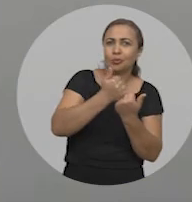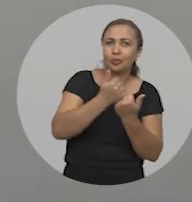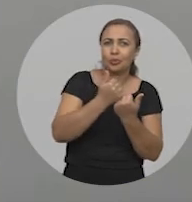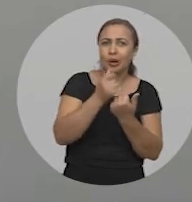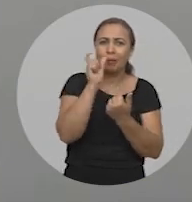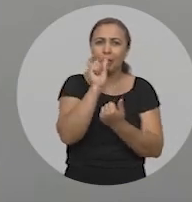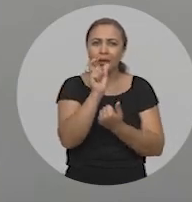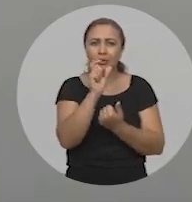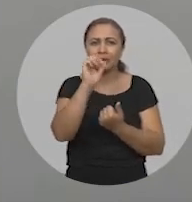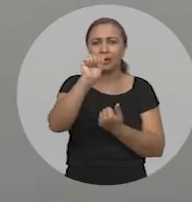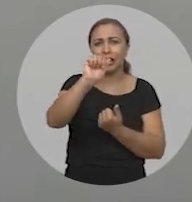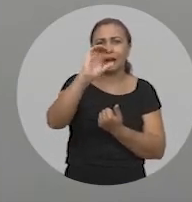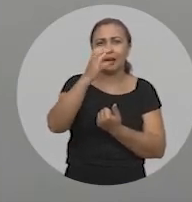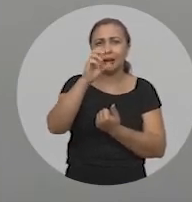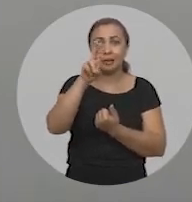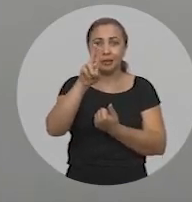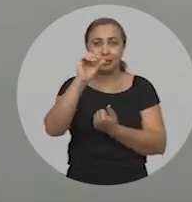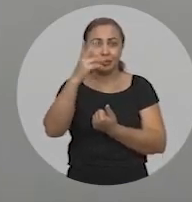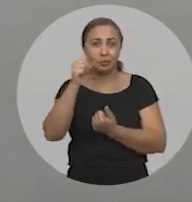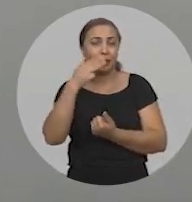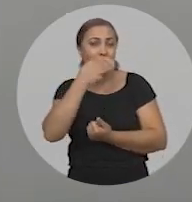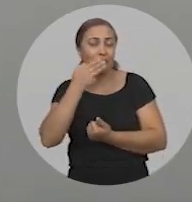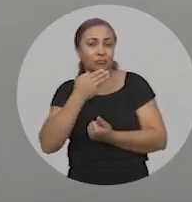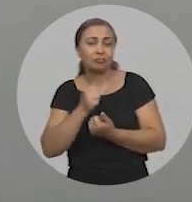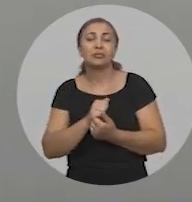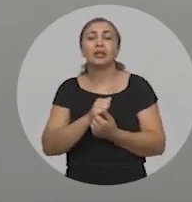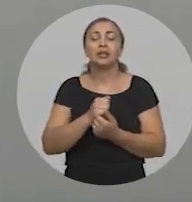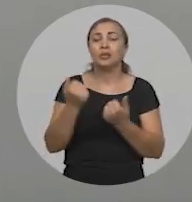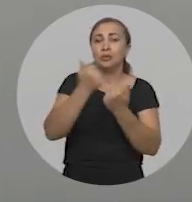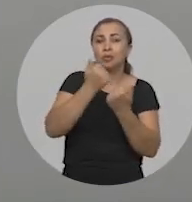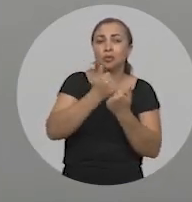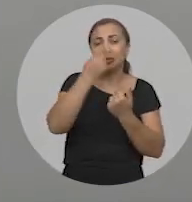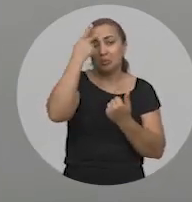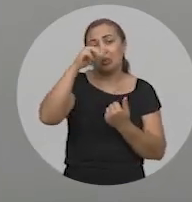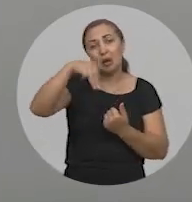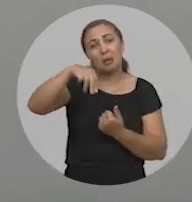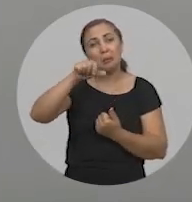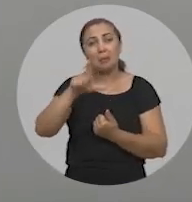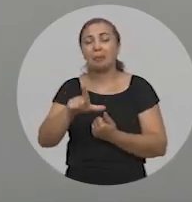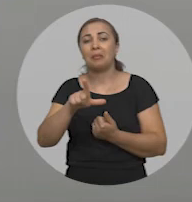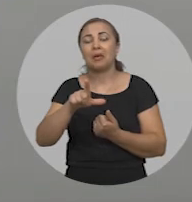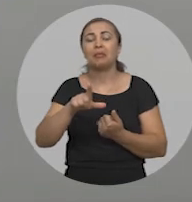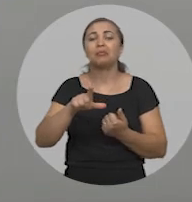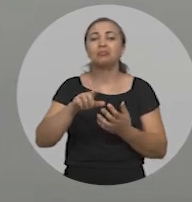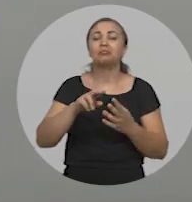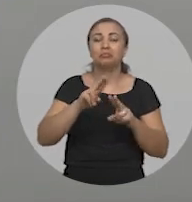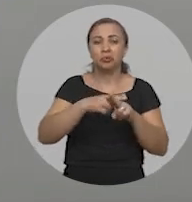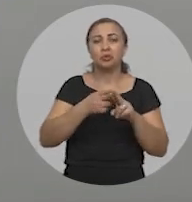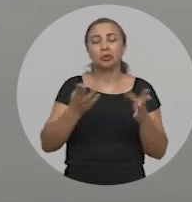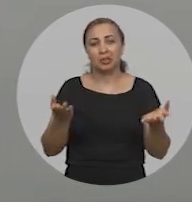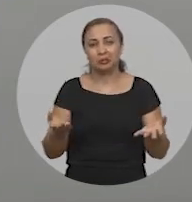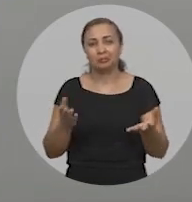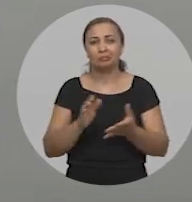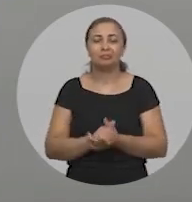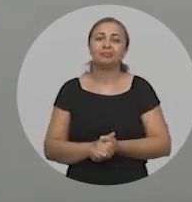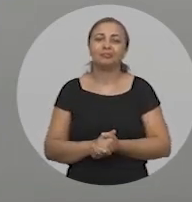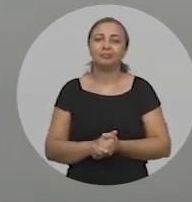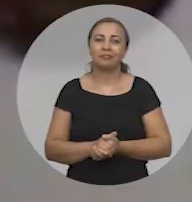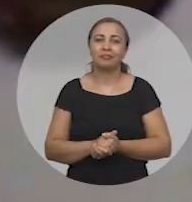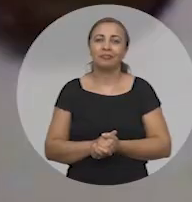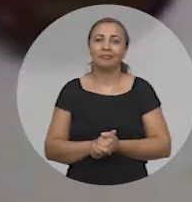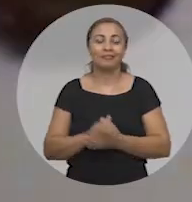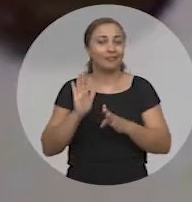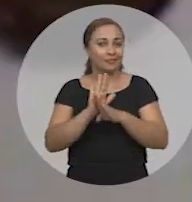está substituindo parcialmente o açúcar refinado, a sacarose, substituindo parcialmente ou totalmente os